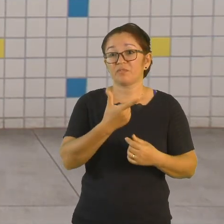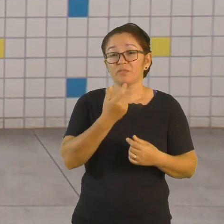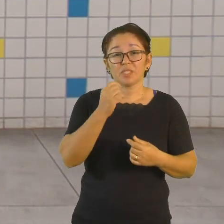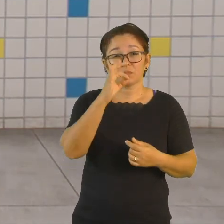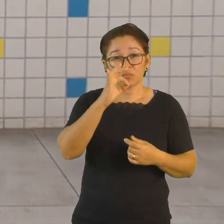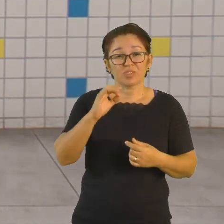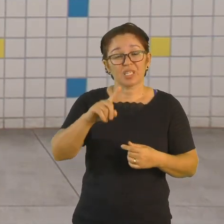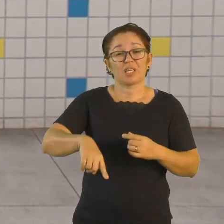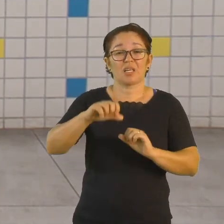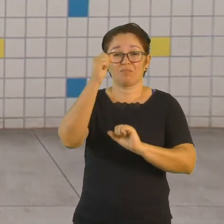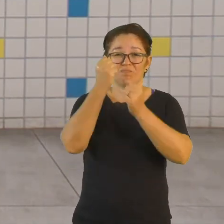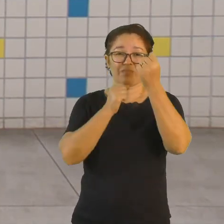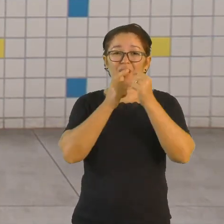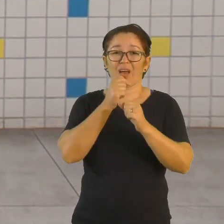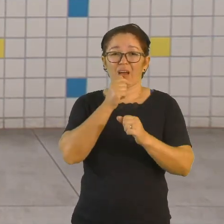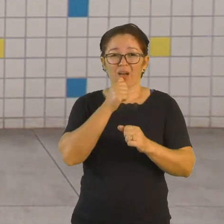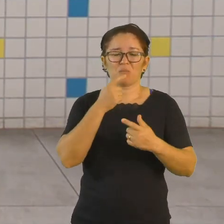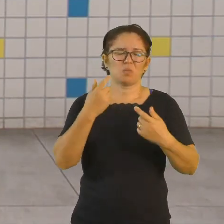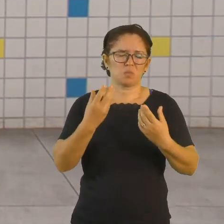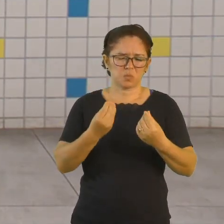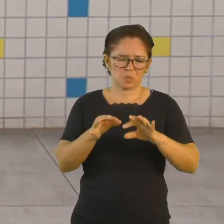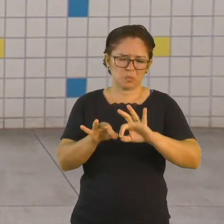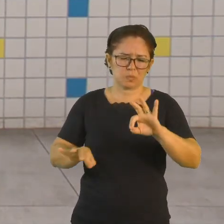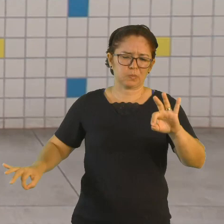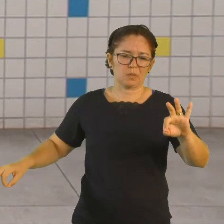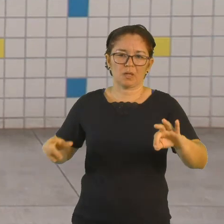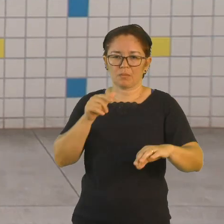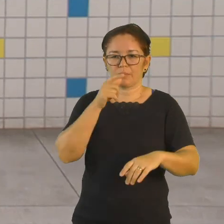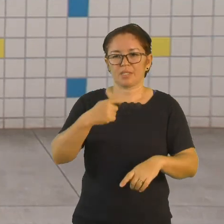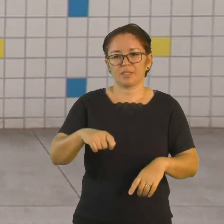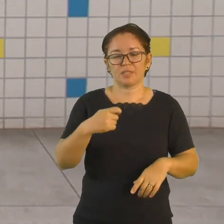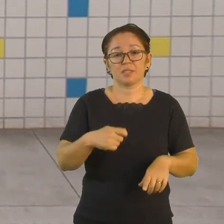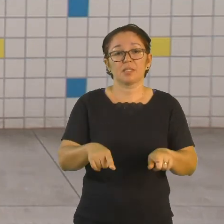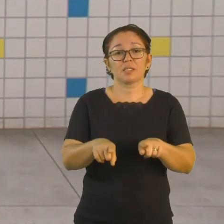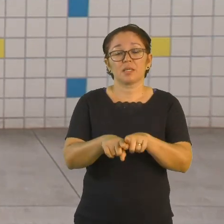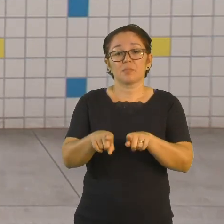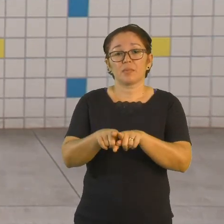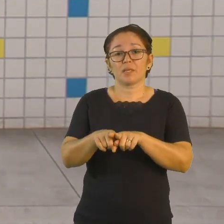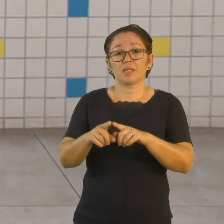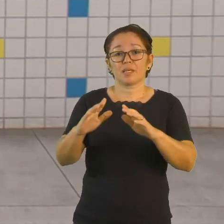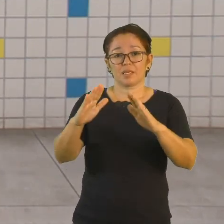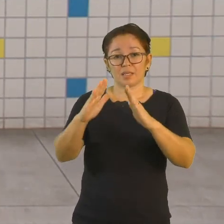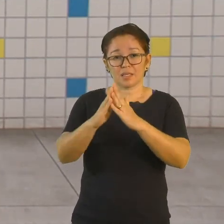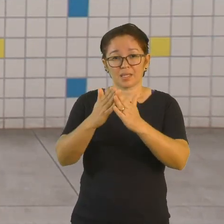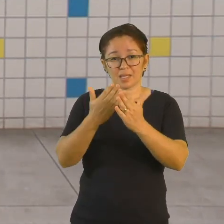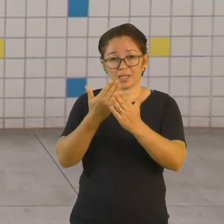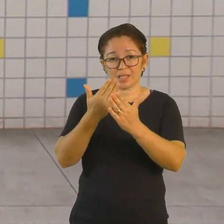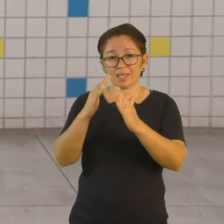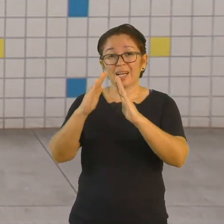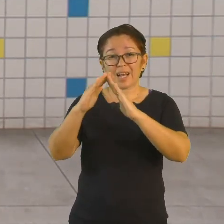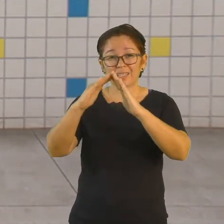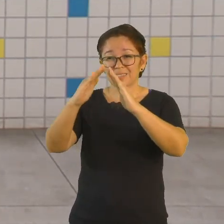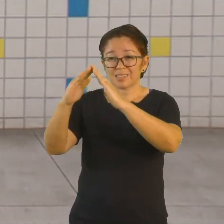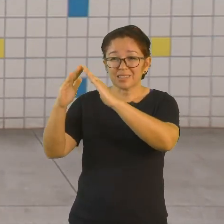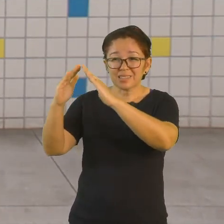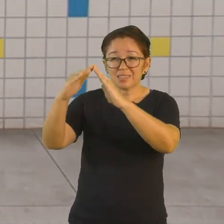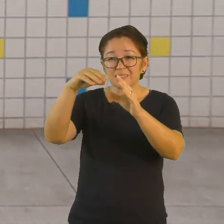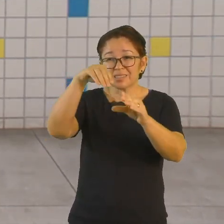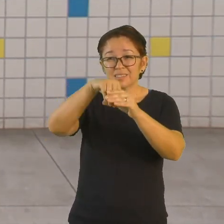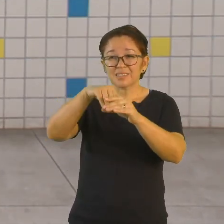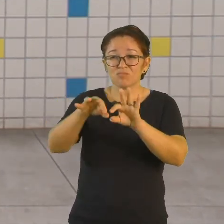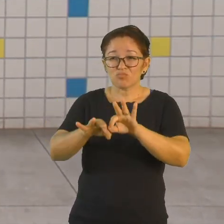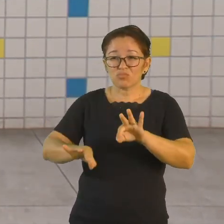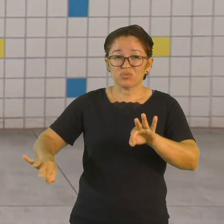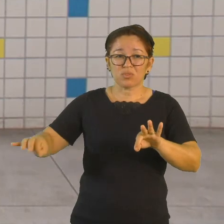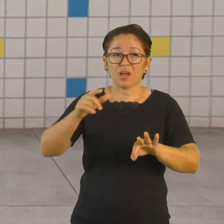consumo de água é doméstico. Por exemplo, vocês sabem quantos que gasta de água para produzir 1